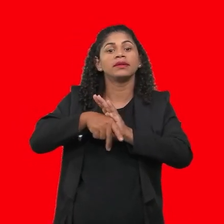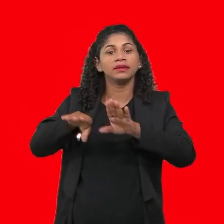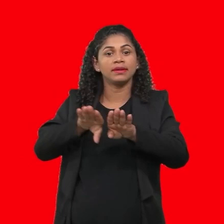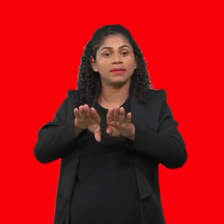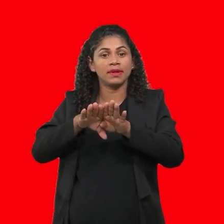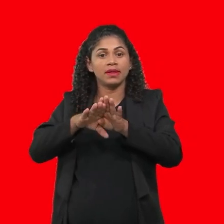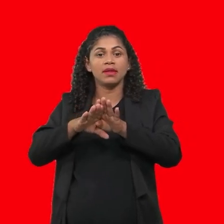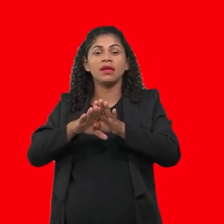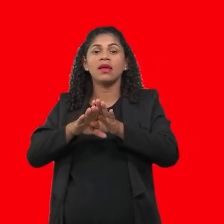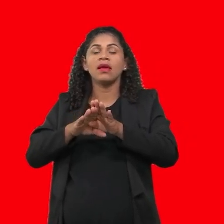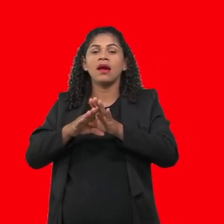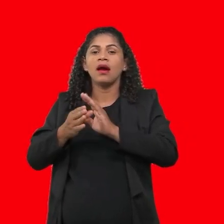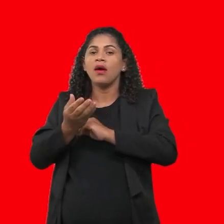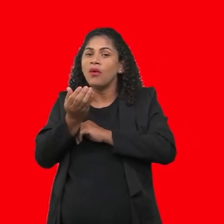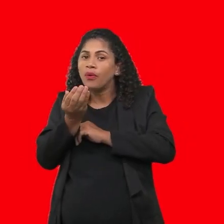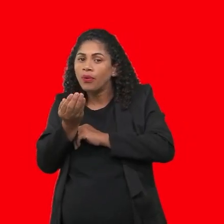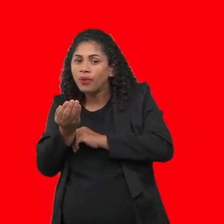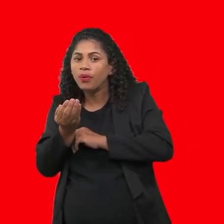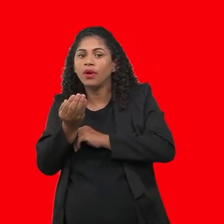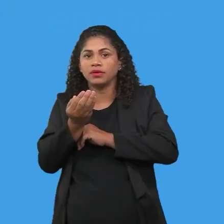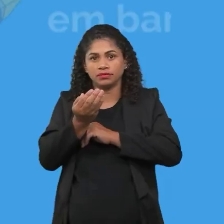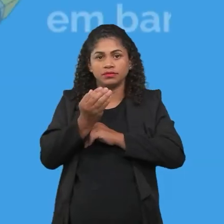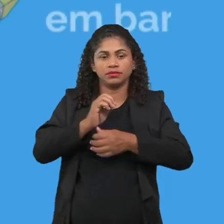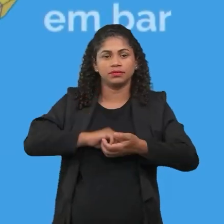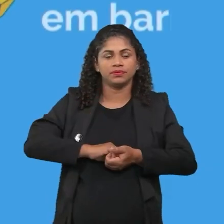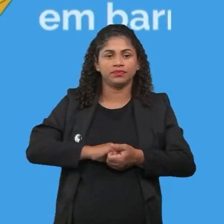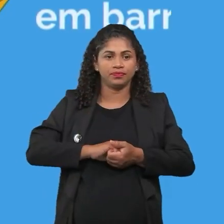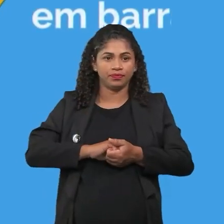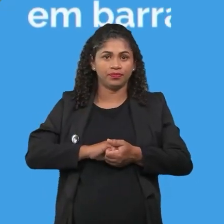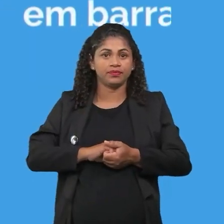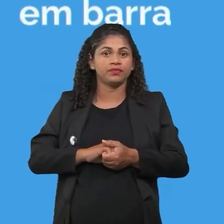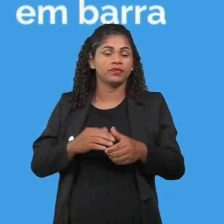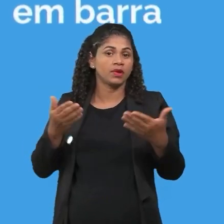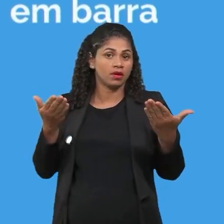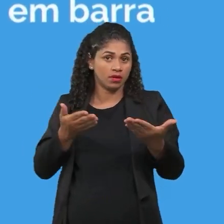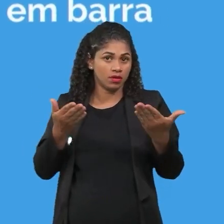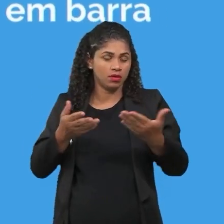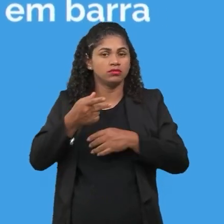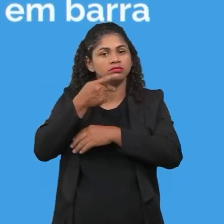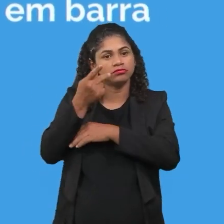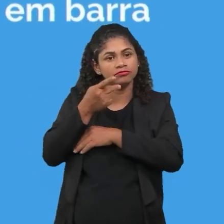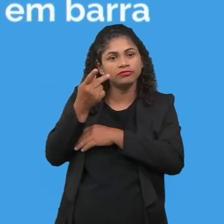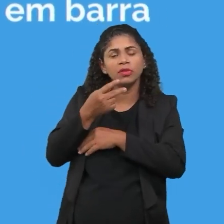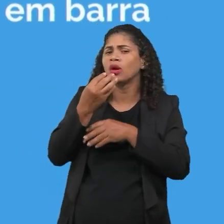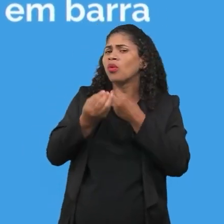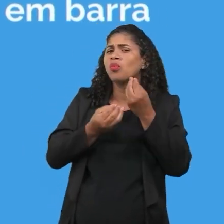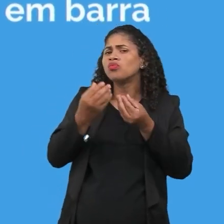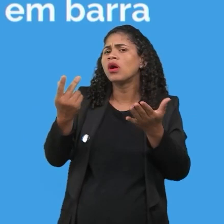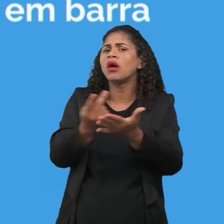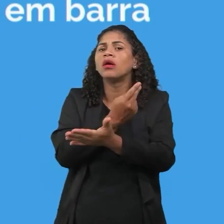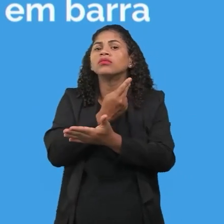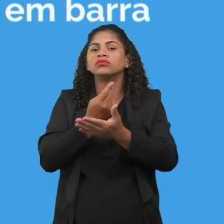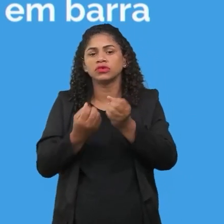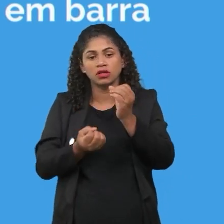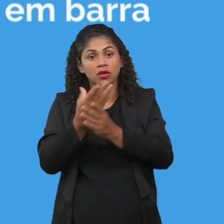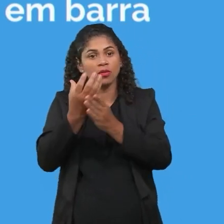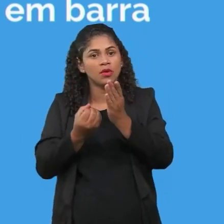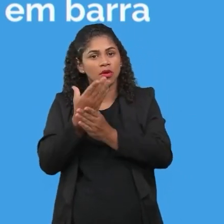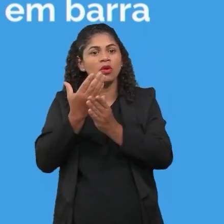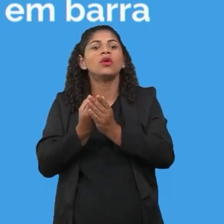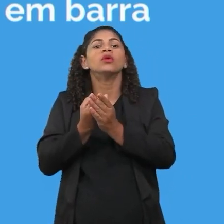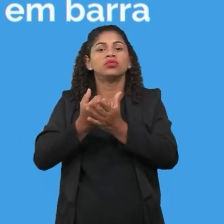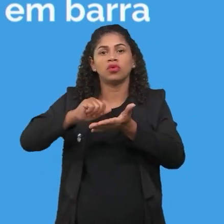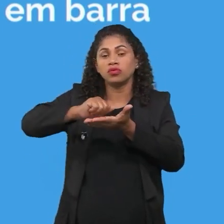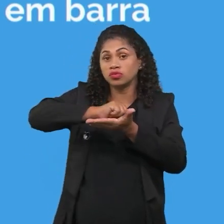uma reação de saponificação. Então agora a gente vai falar sobre essa reação e como é feita ali a produção